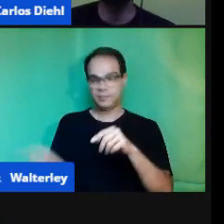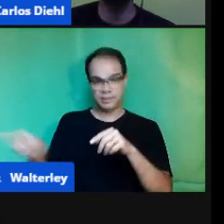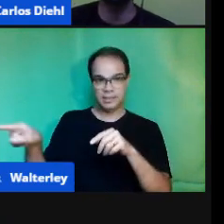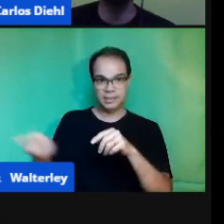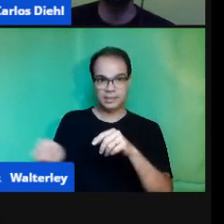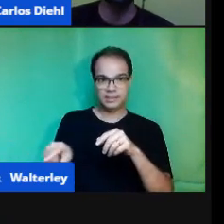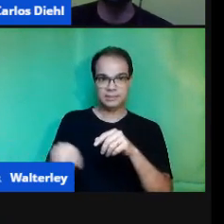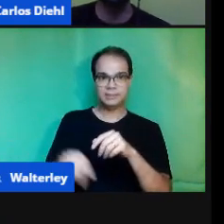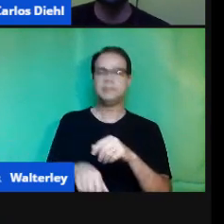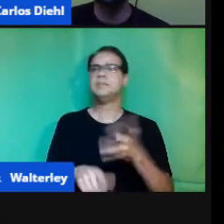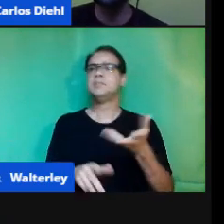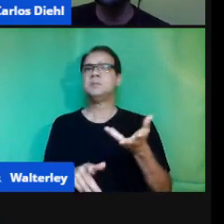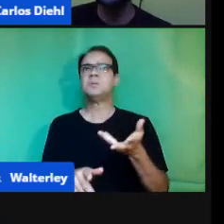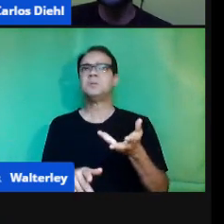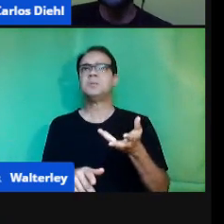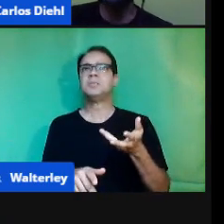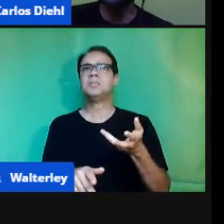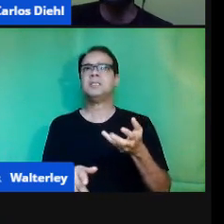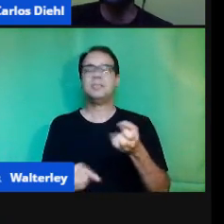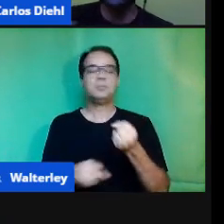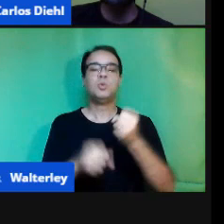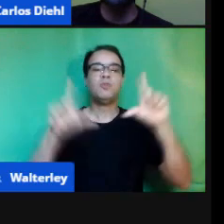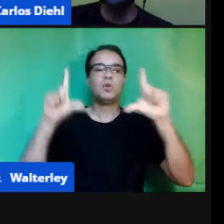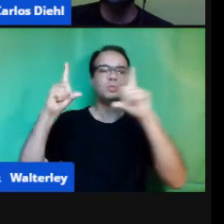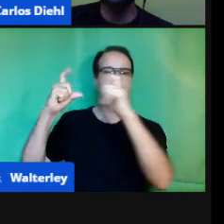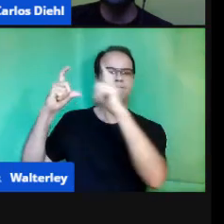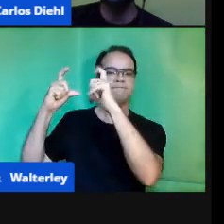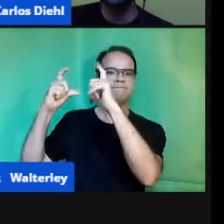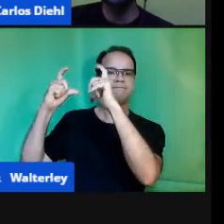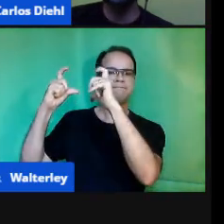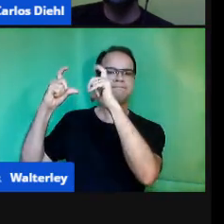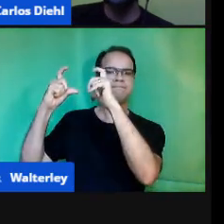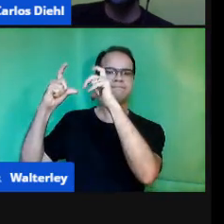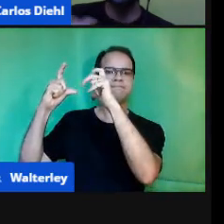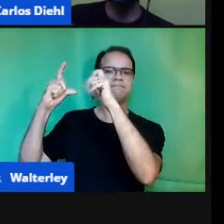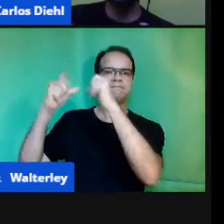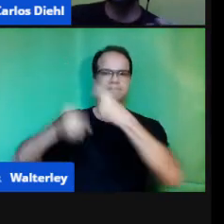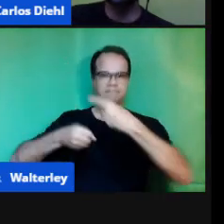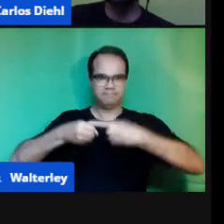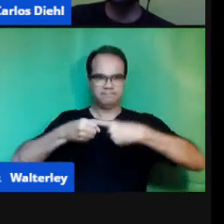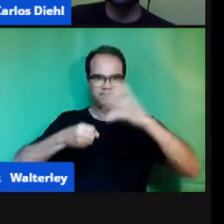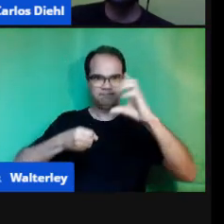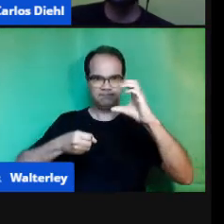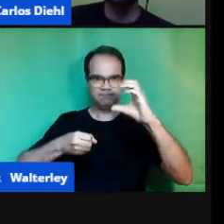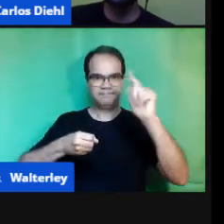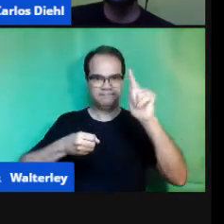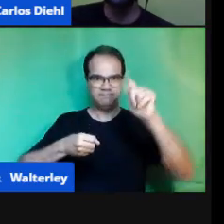foto de Campo Grande na década de 70 e perguntar como que a cidade era antes e